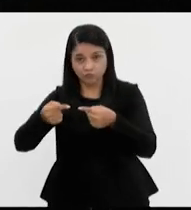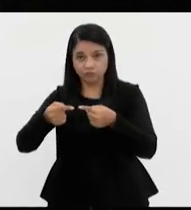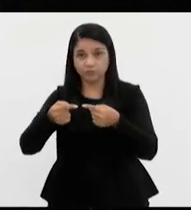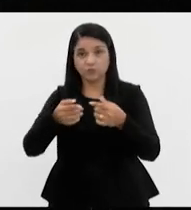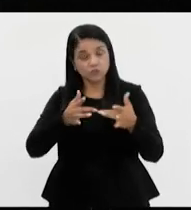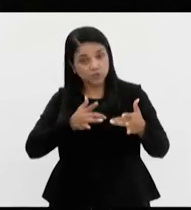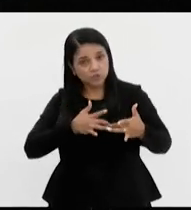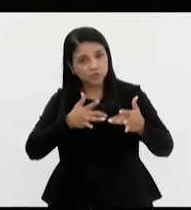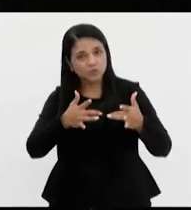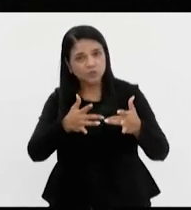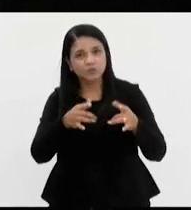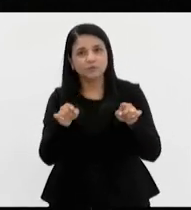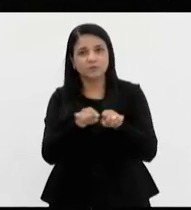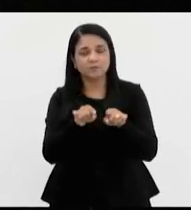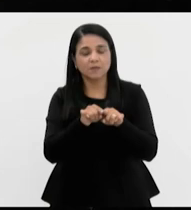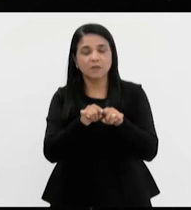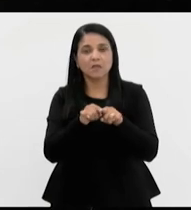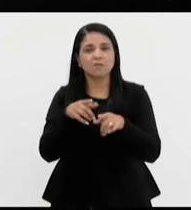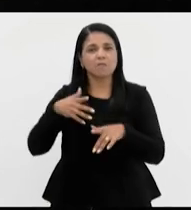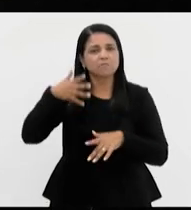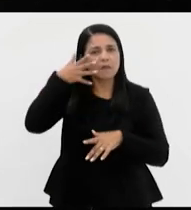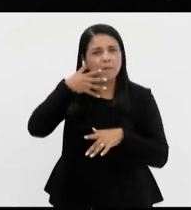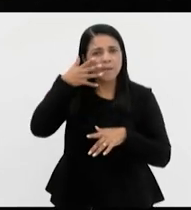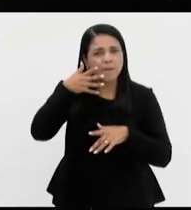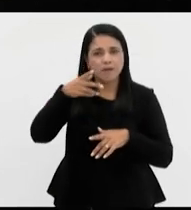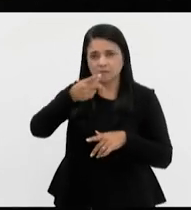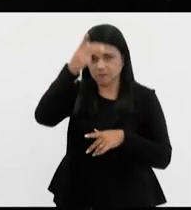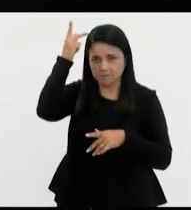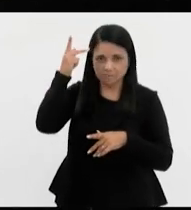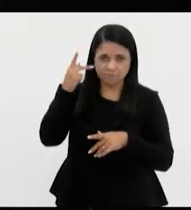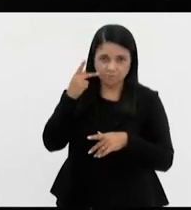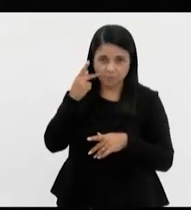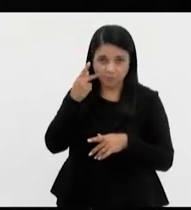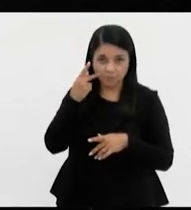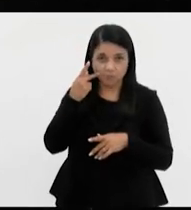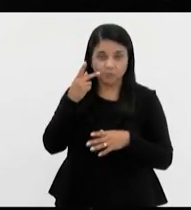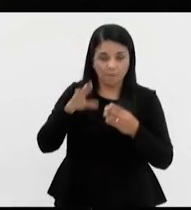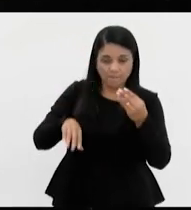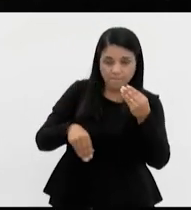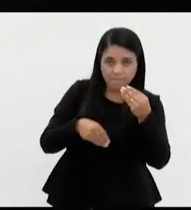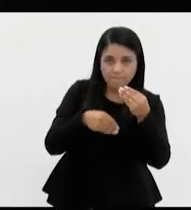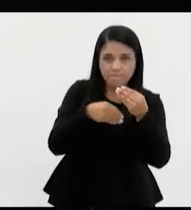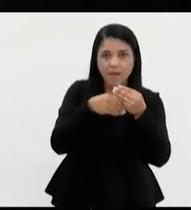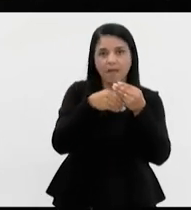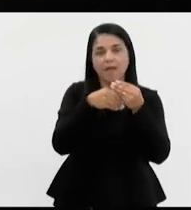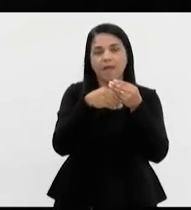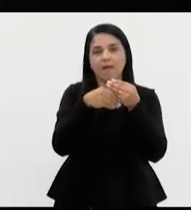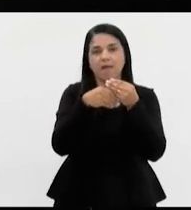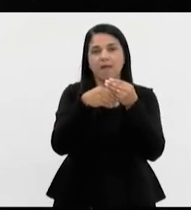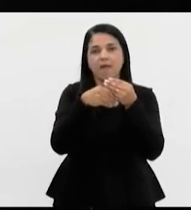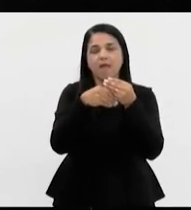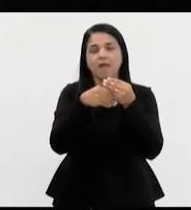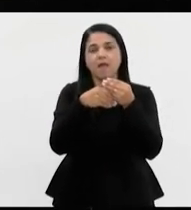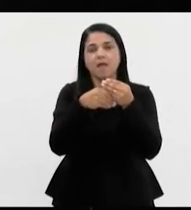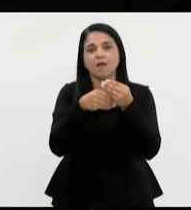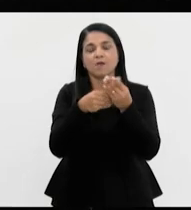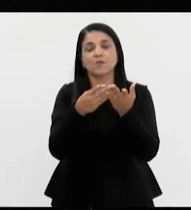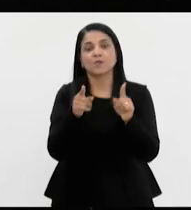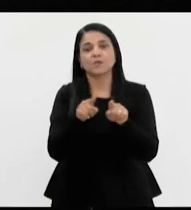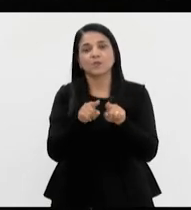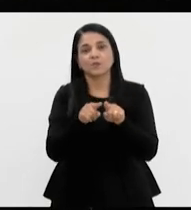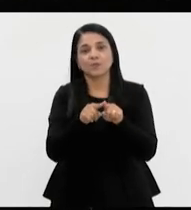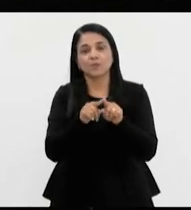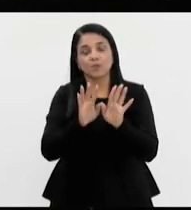solidarizando aqui exatamente com a fala do deputado Luiz Paulo sobre o lapso de temporal, sobre